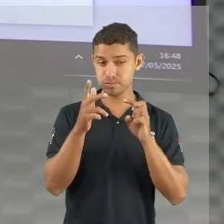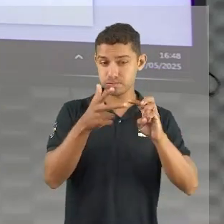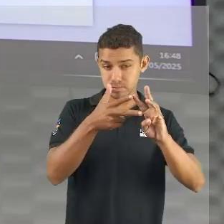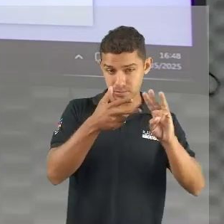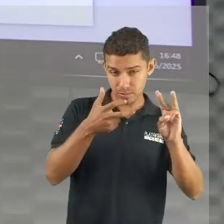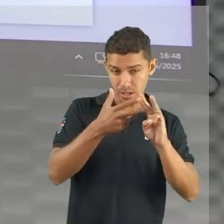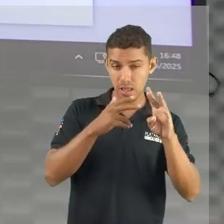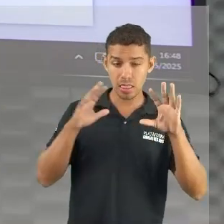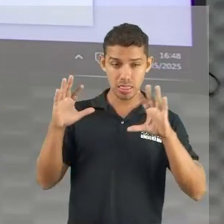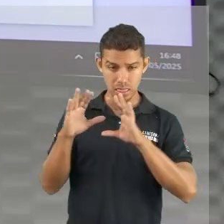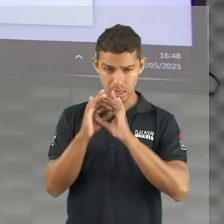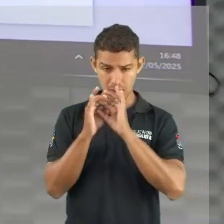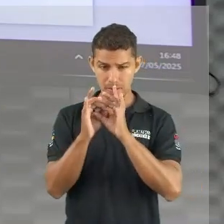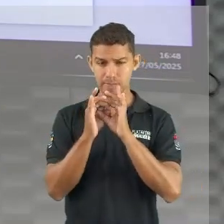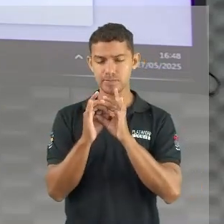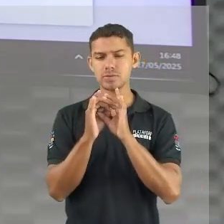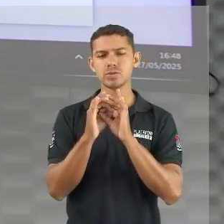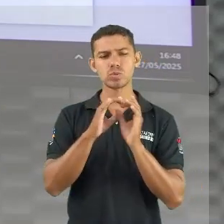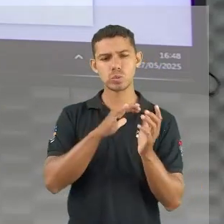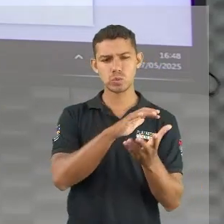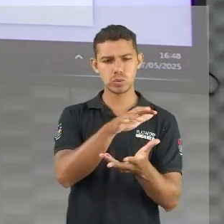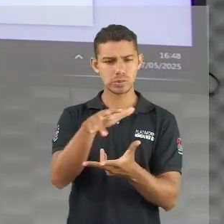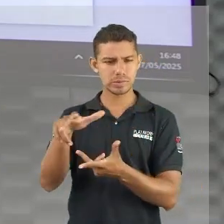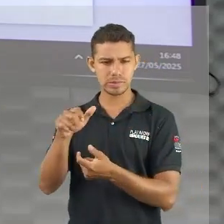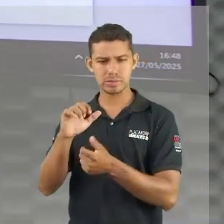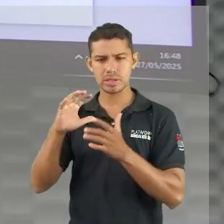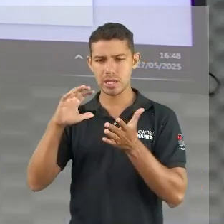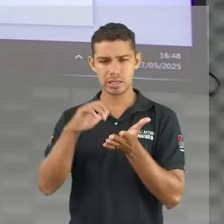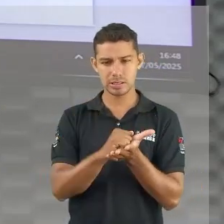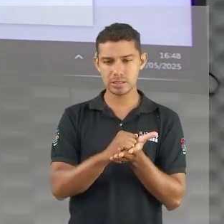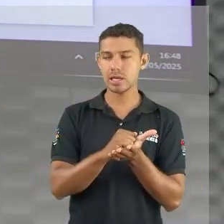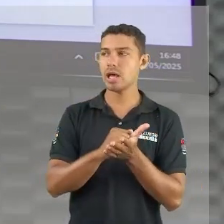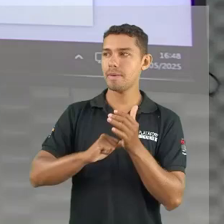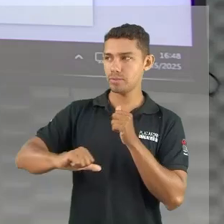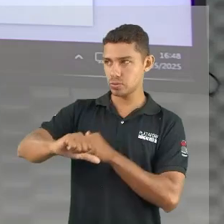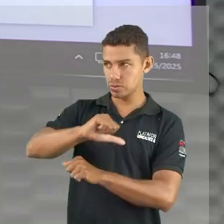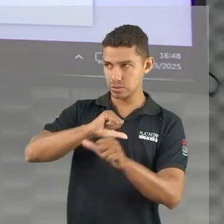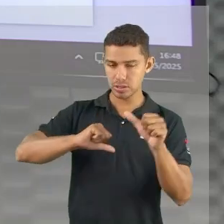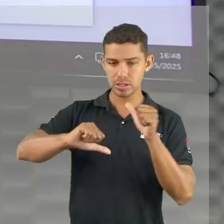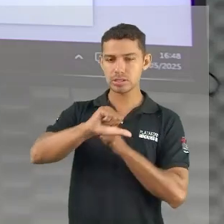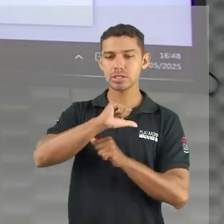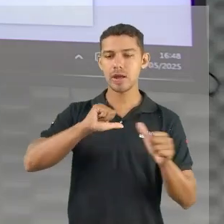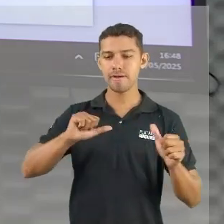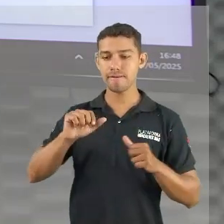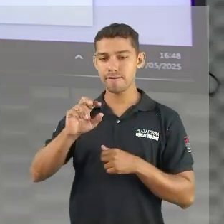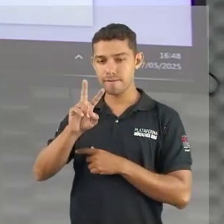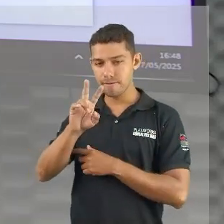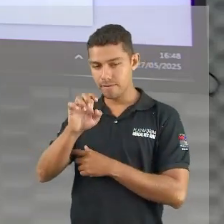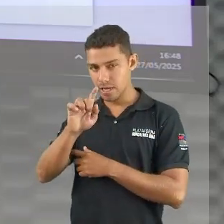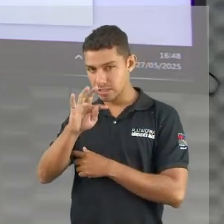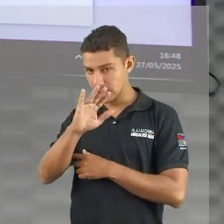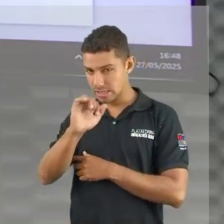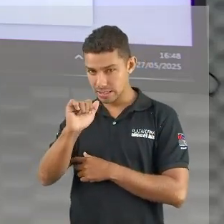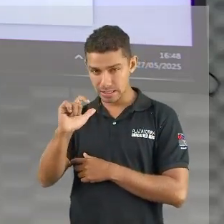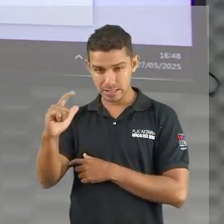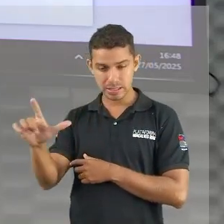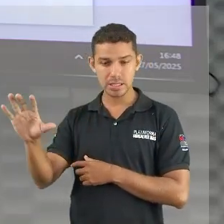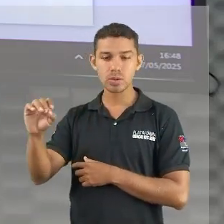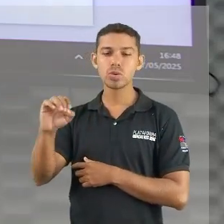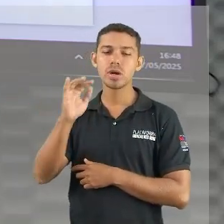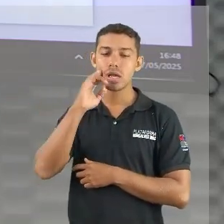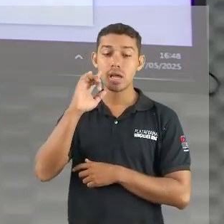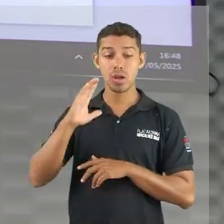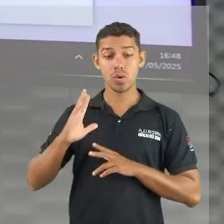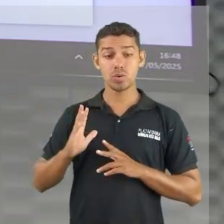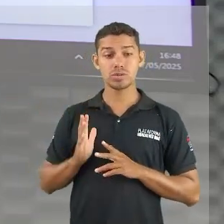à conexão com a terra, registram mudanças climáticas, vegetação e comportamento animal